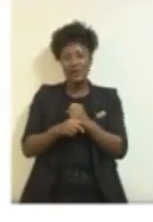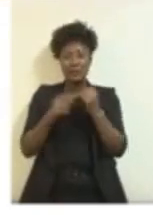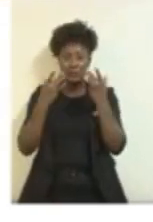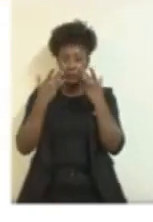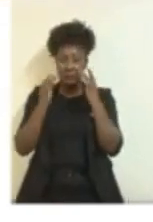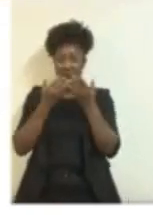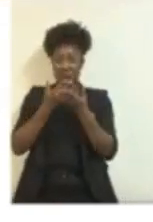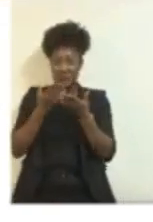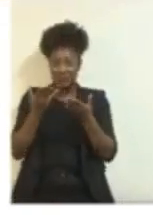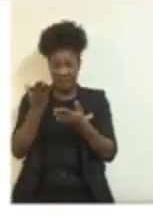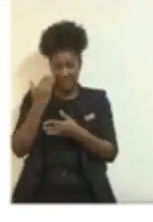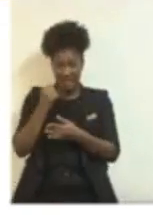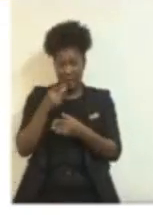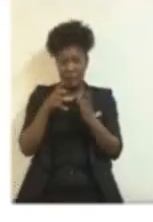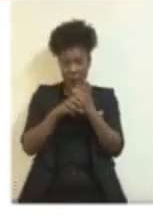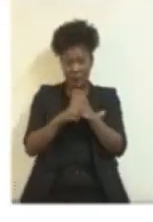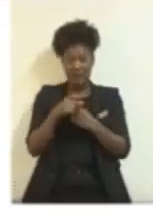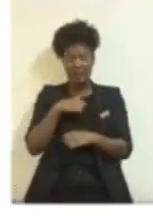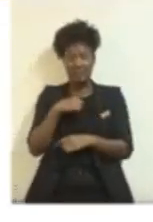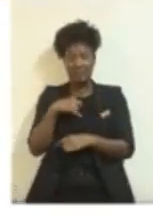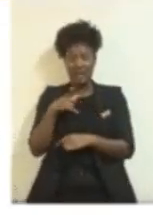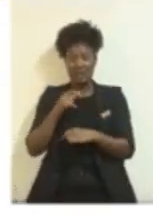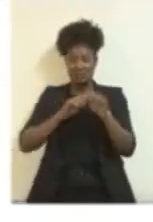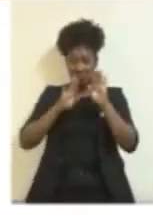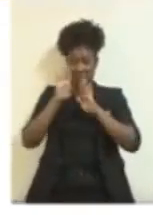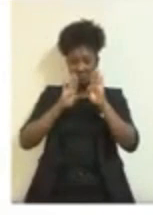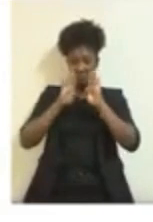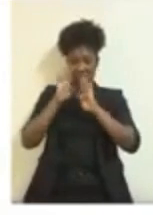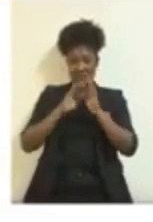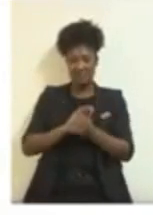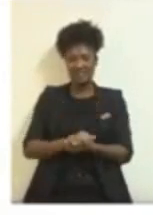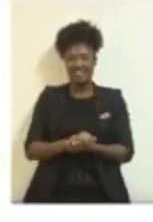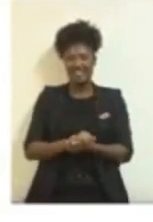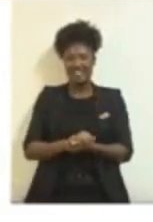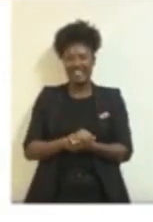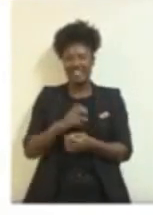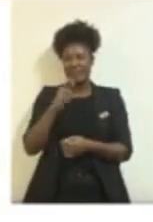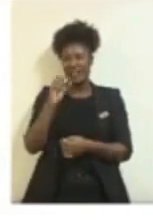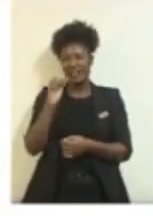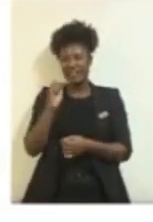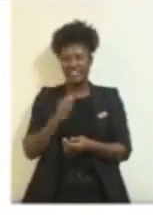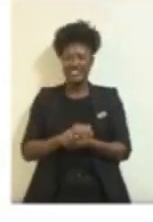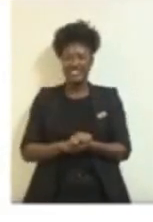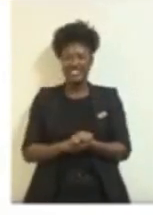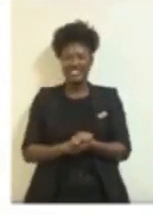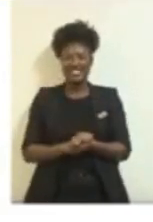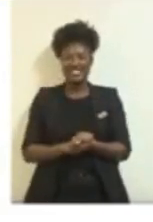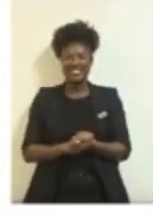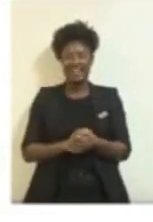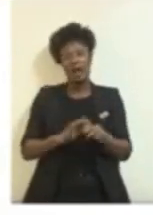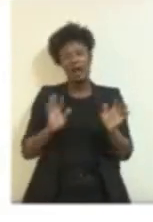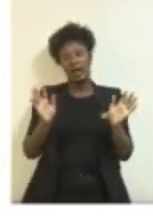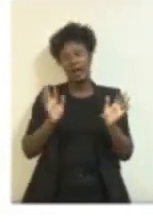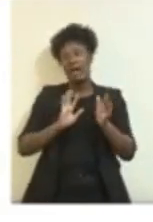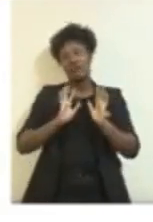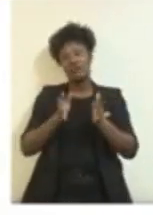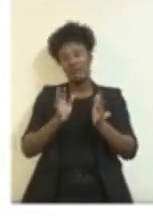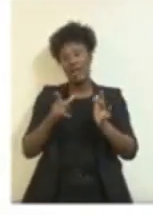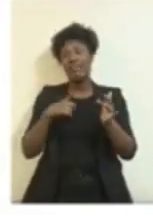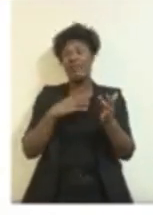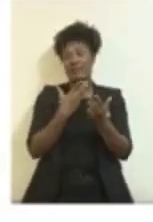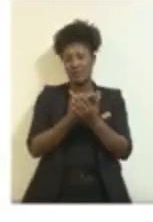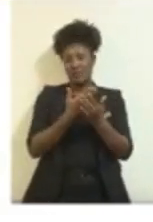quer chutar. 50. Todo mundo já leu esses estudos,